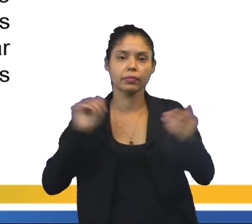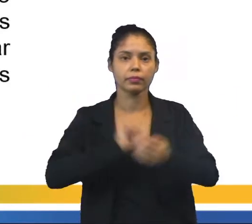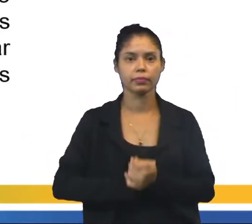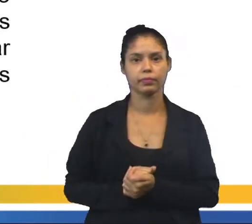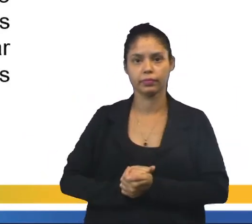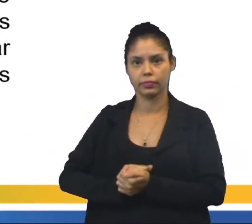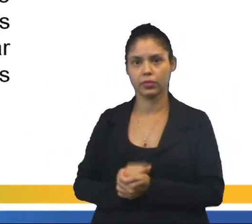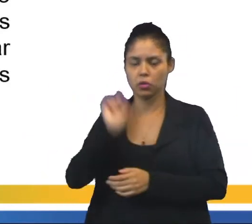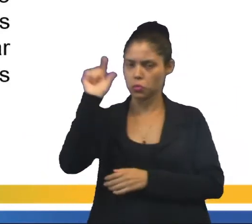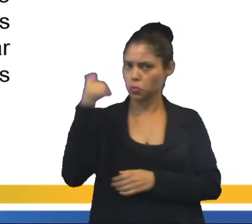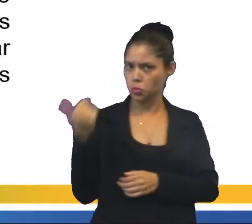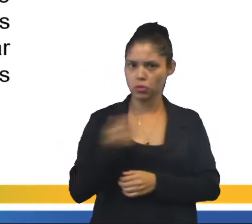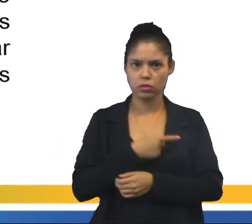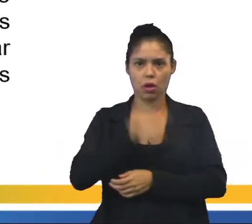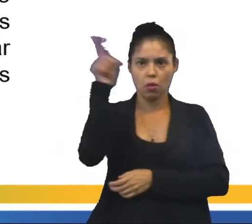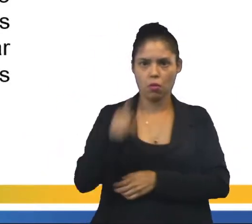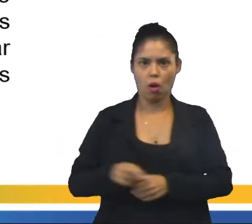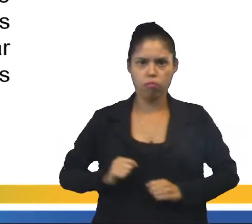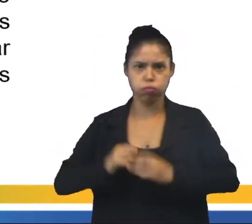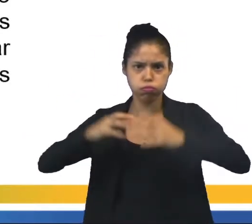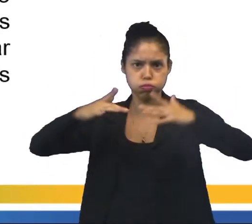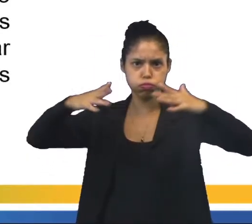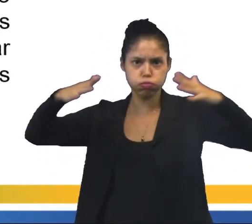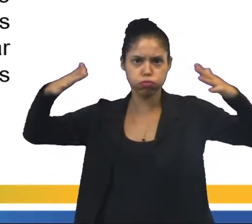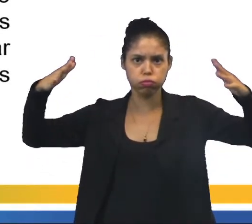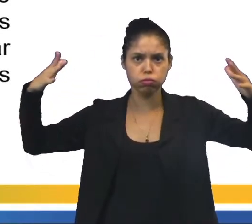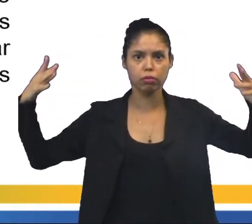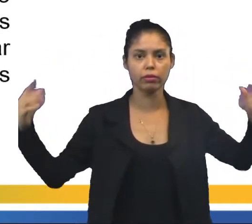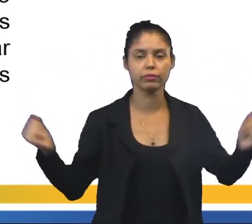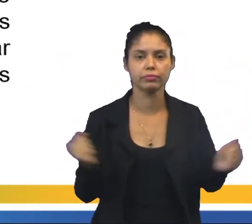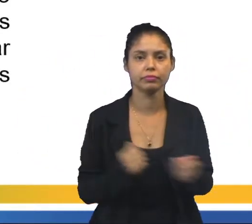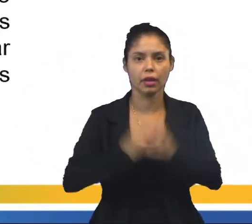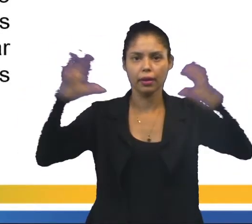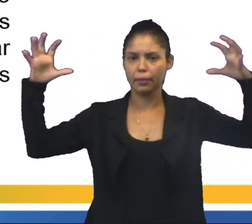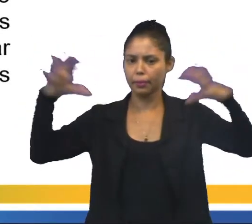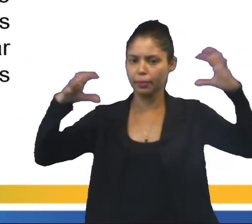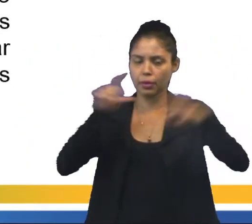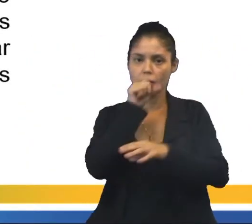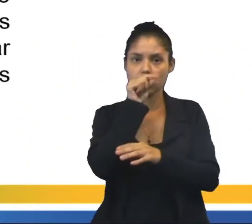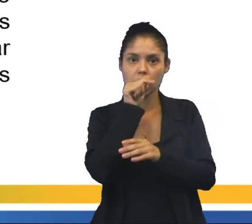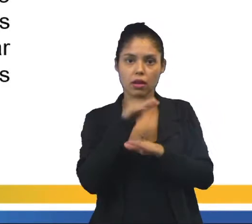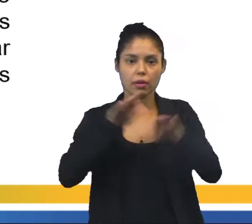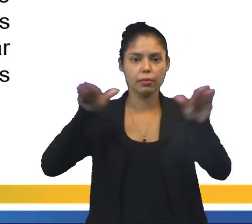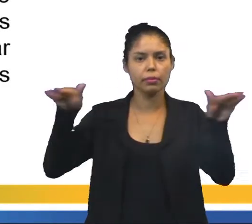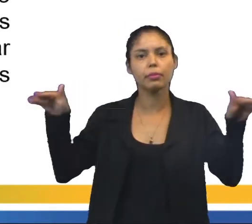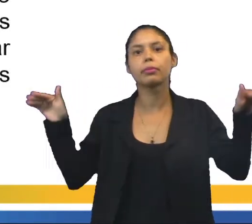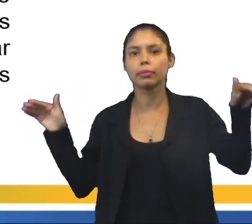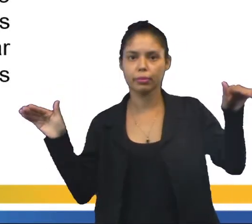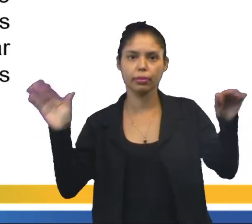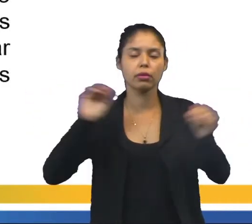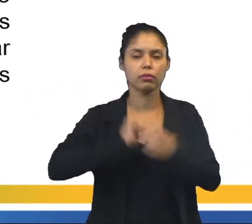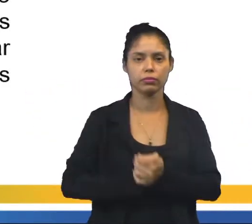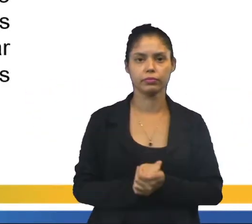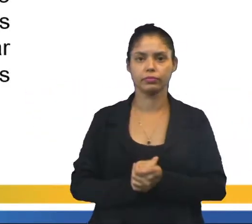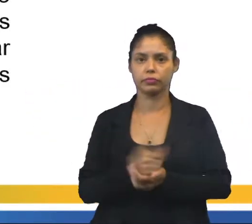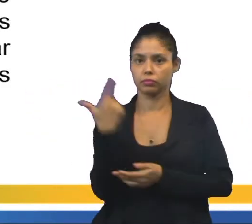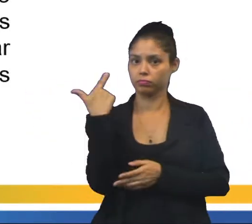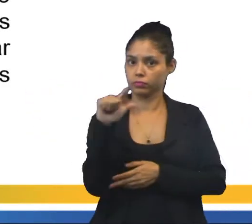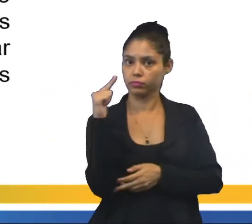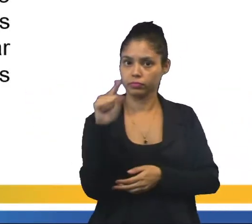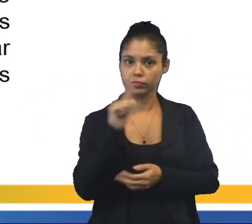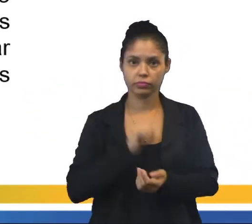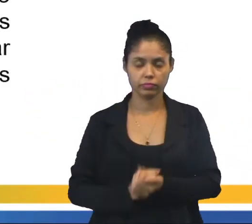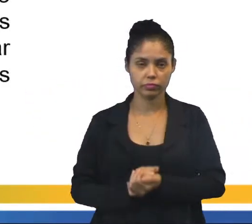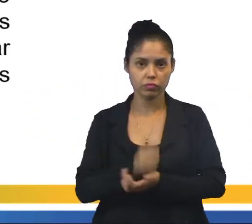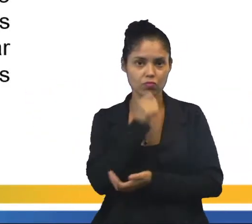Então, quando você escuta um trovão aí, que está chovendo, né? Um canto de um pássaro, que não teve, assim,